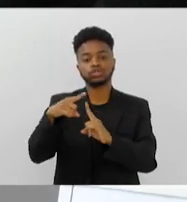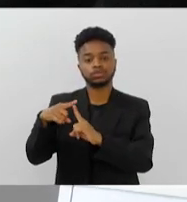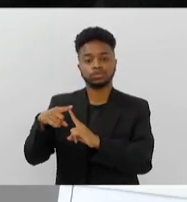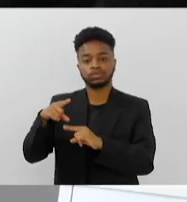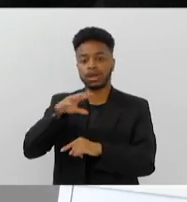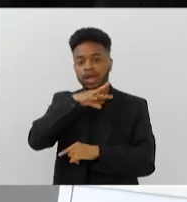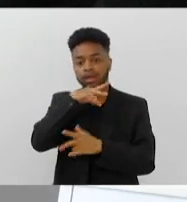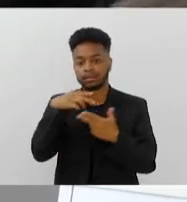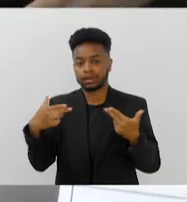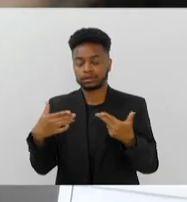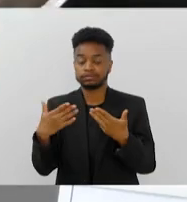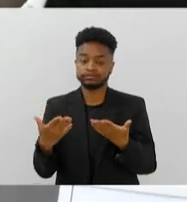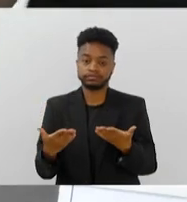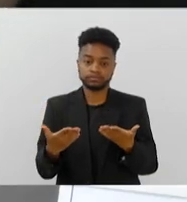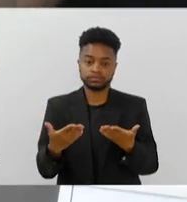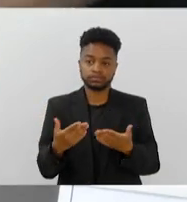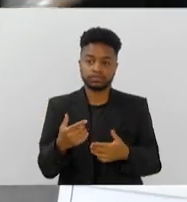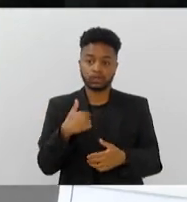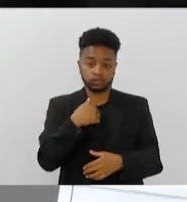rapidinho.